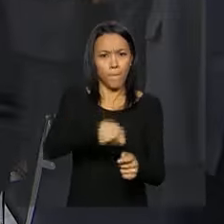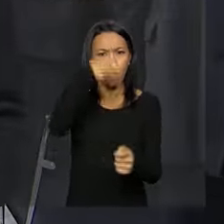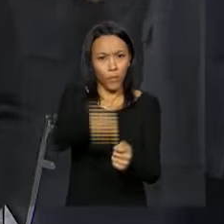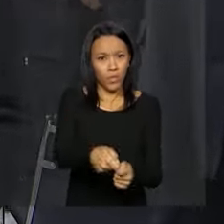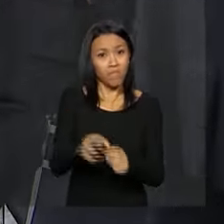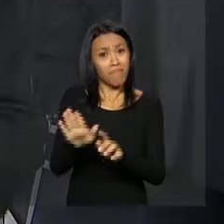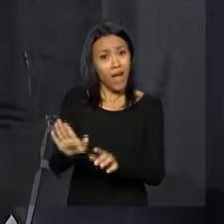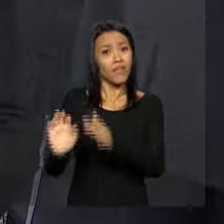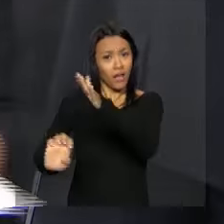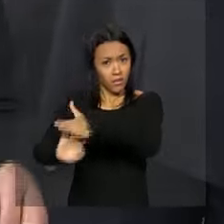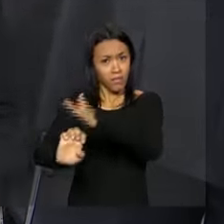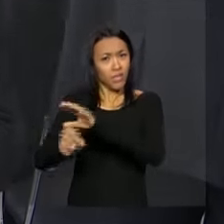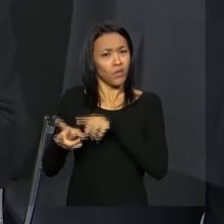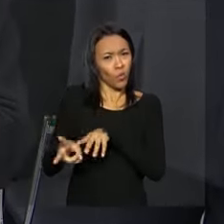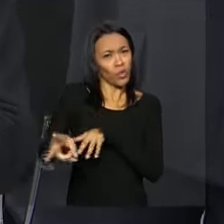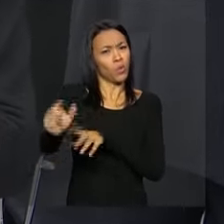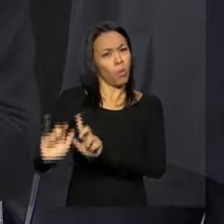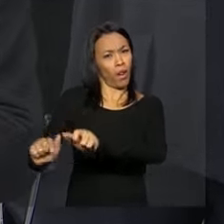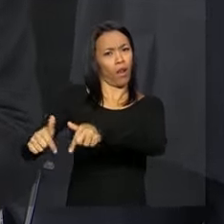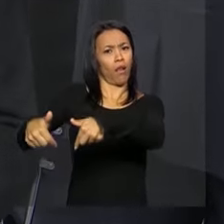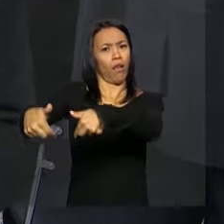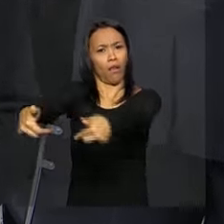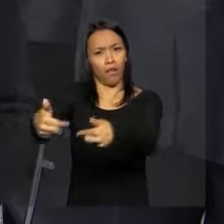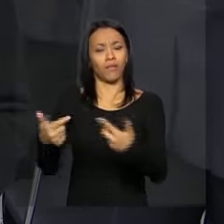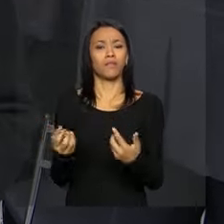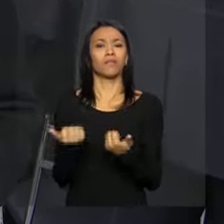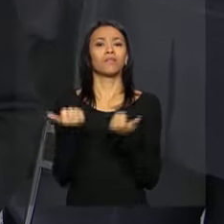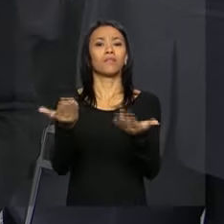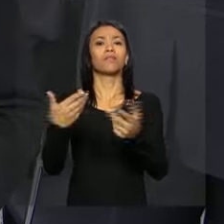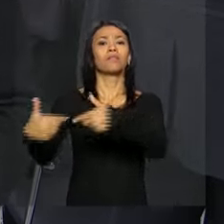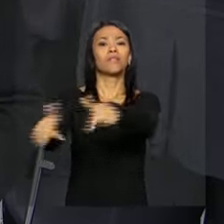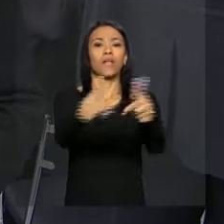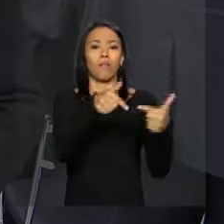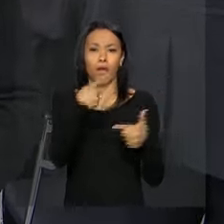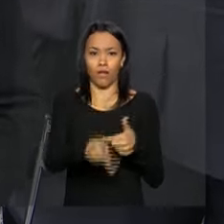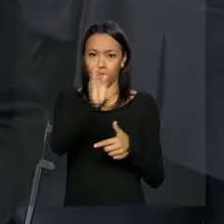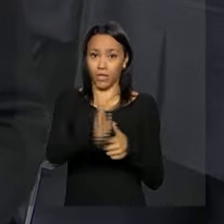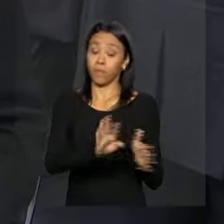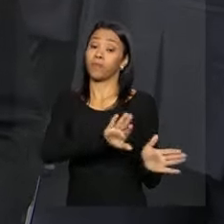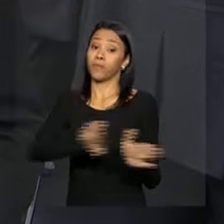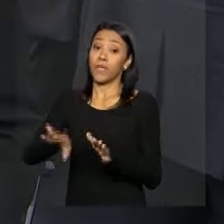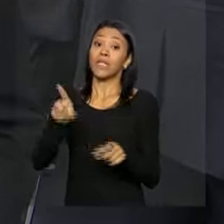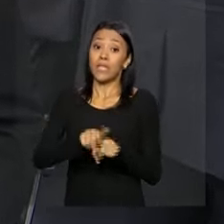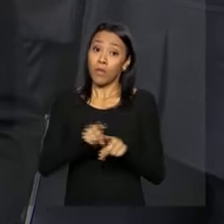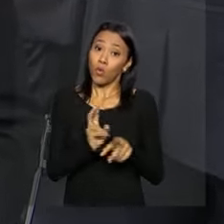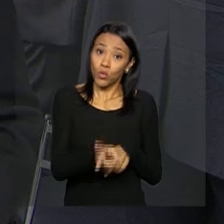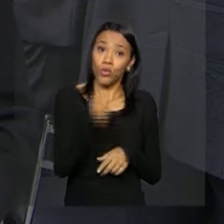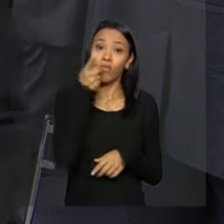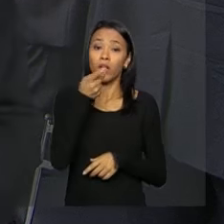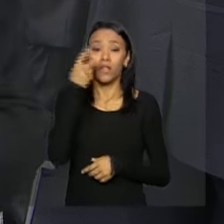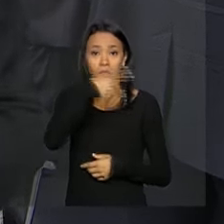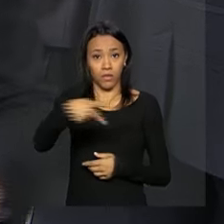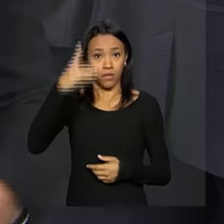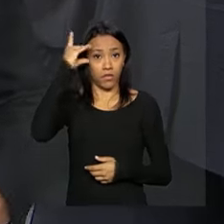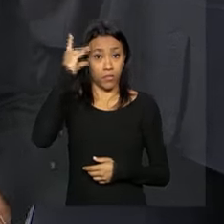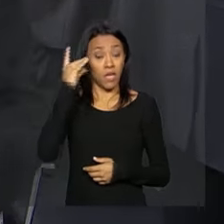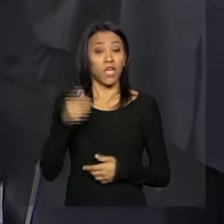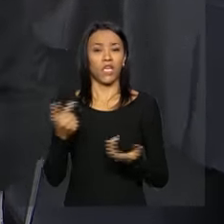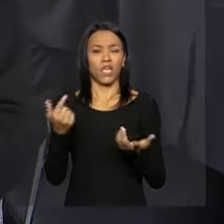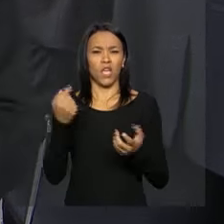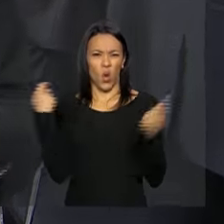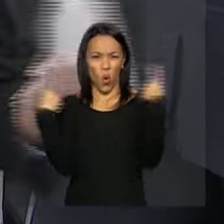sigam atuando e gerando emprego e renda no país. Dilma Rousseff afirmou também que o combate à corrupção no